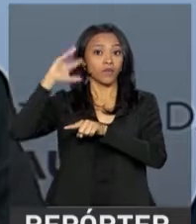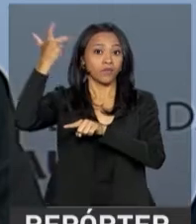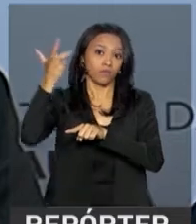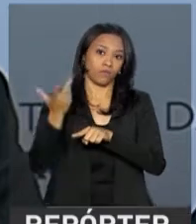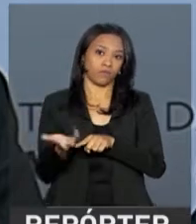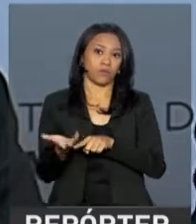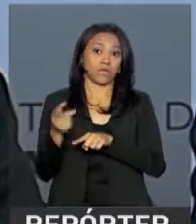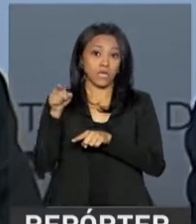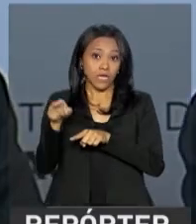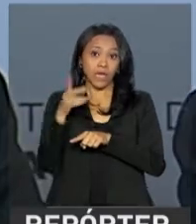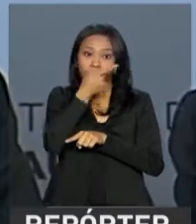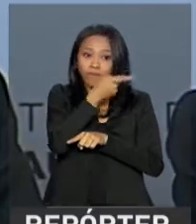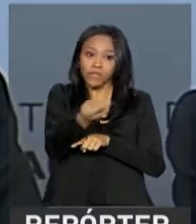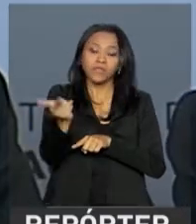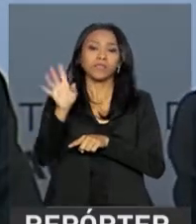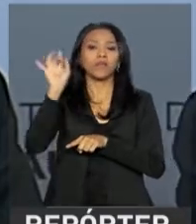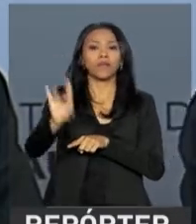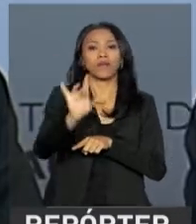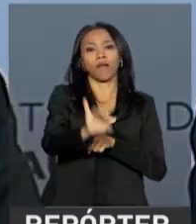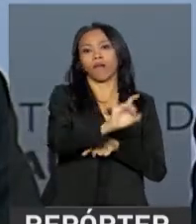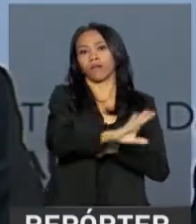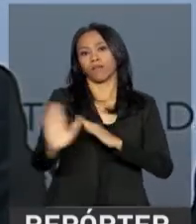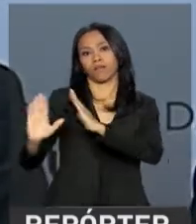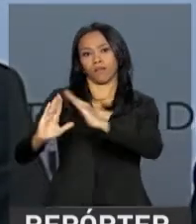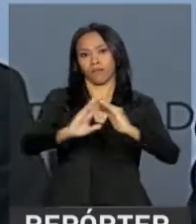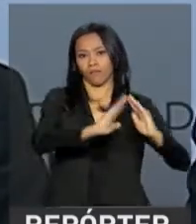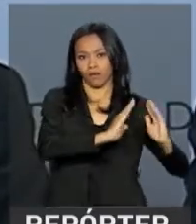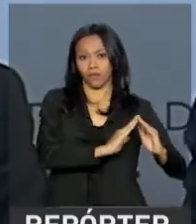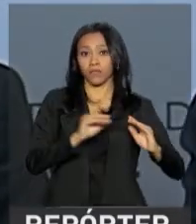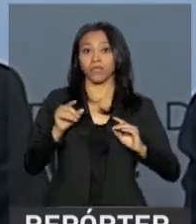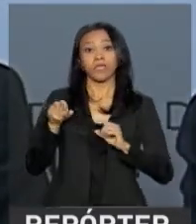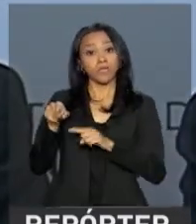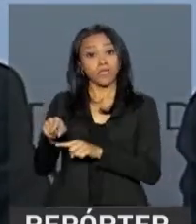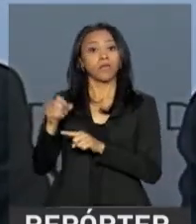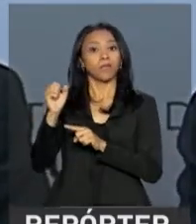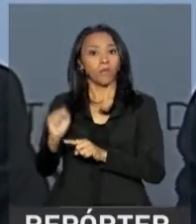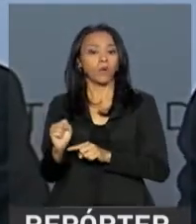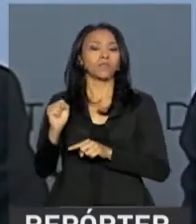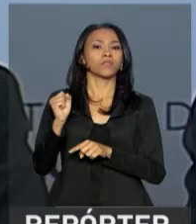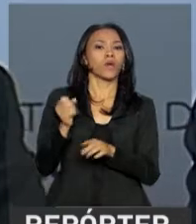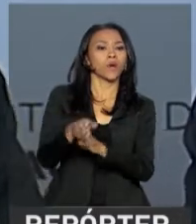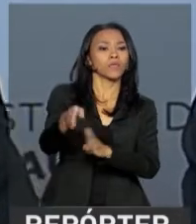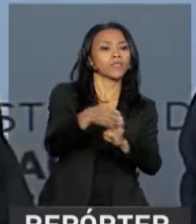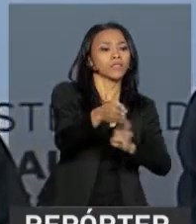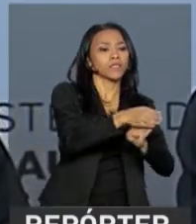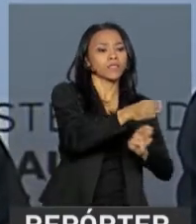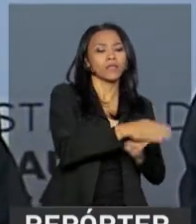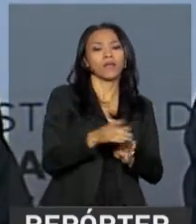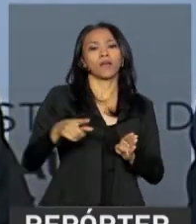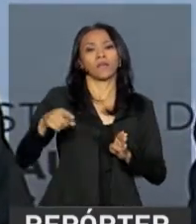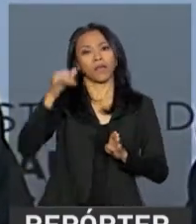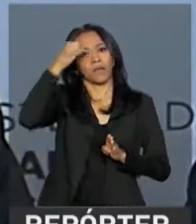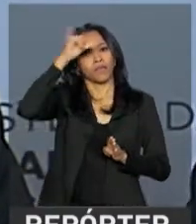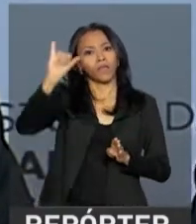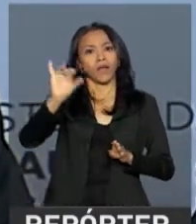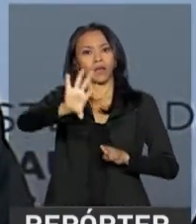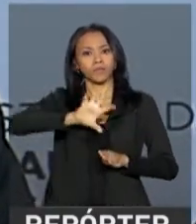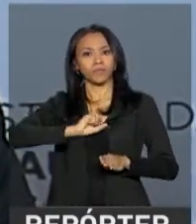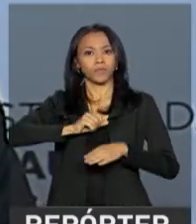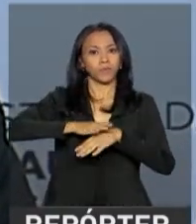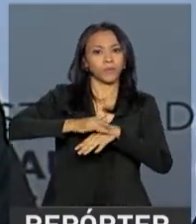visita que ele faz em cada caso ele possa praticar ações de prevenção e promoção de saúde que